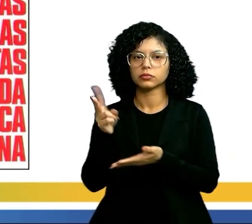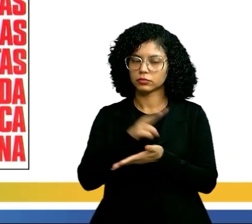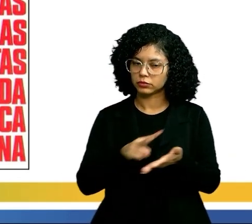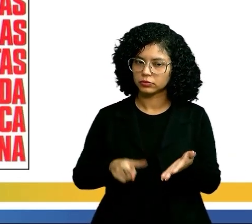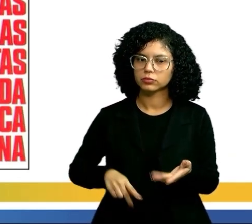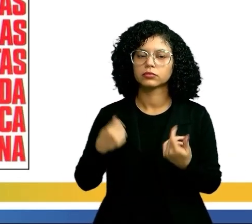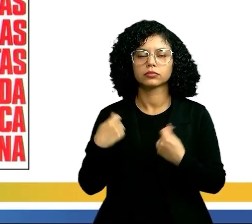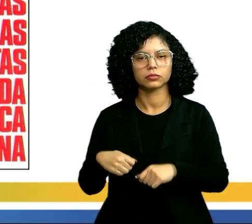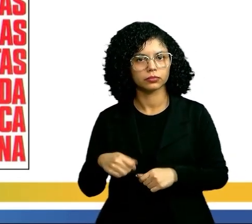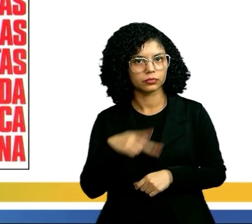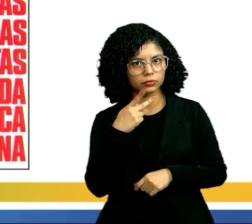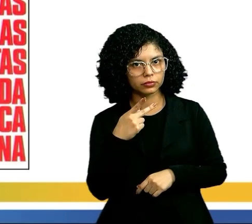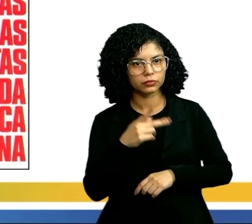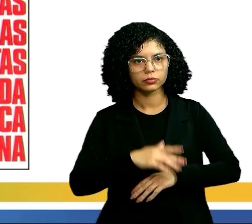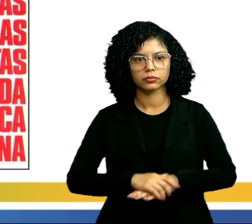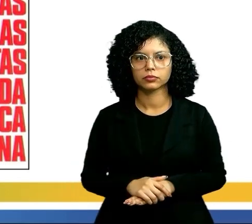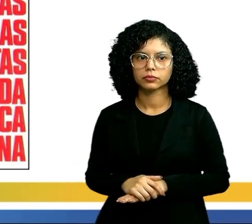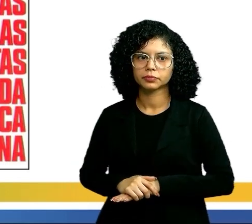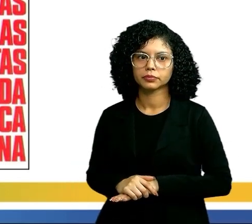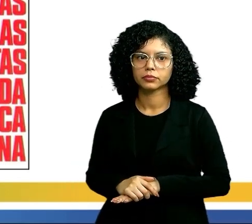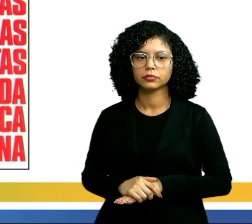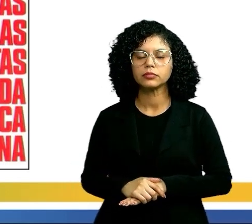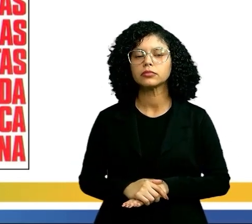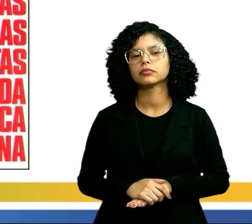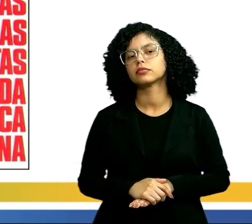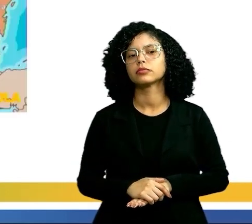Eu costumo sempre dizer isso, certo?